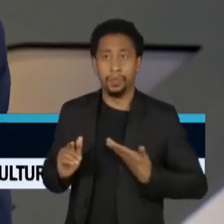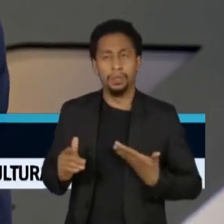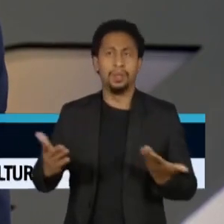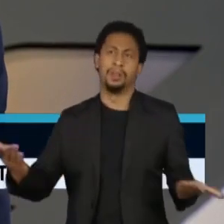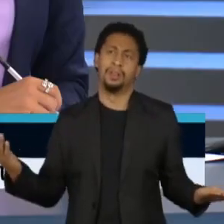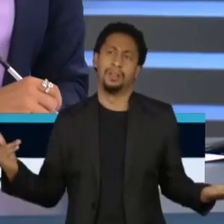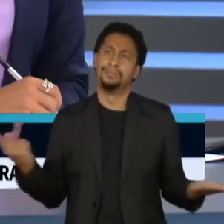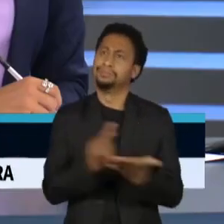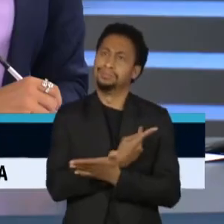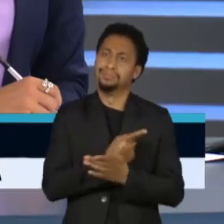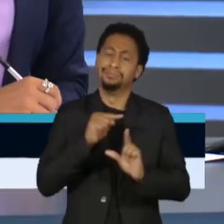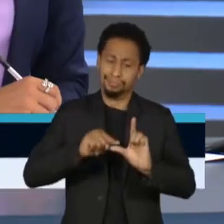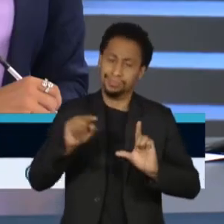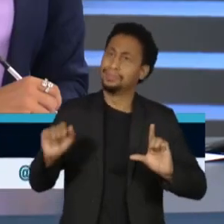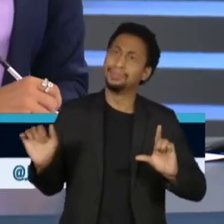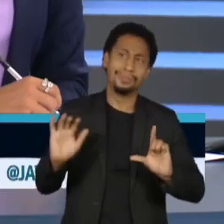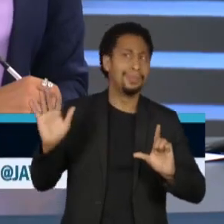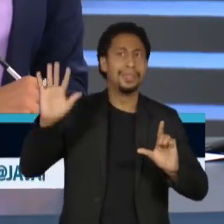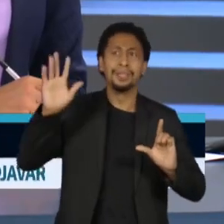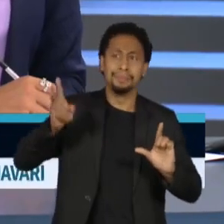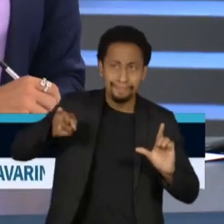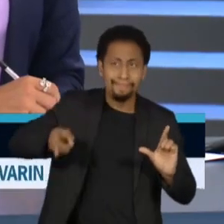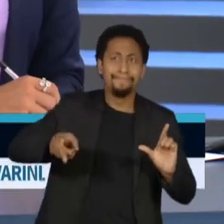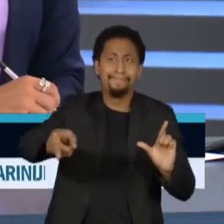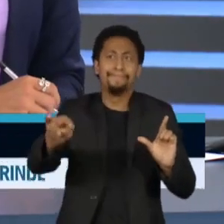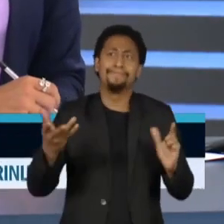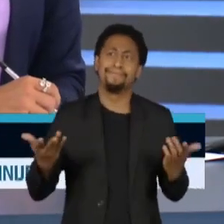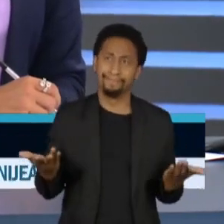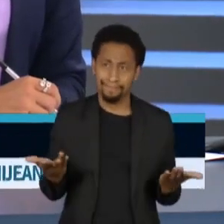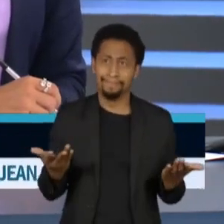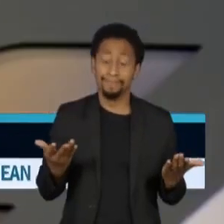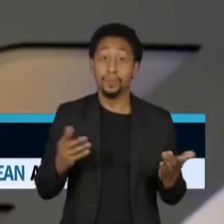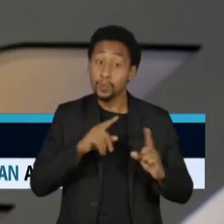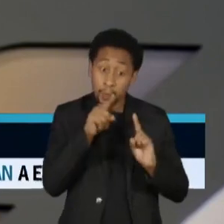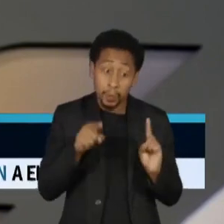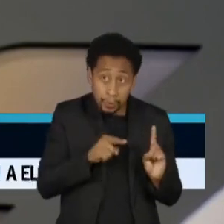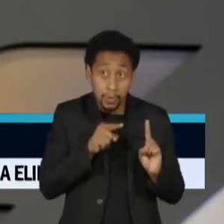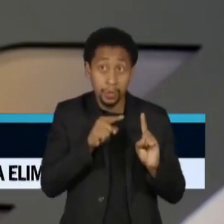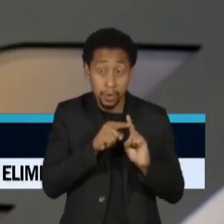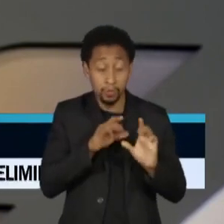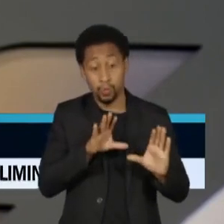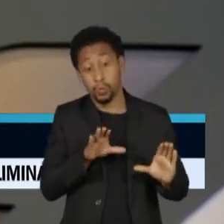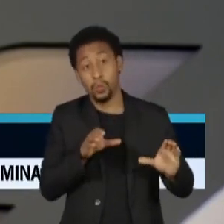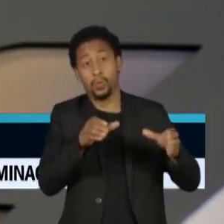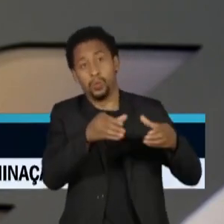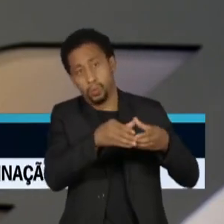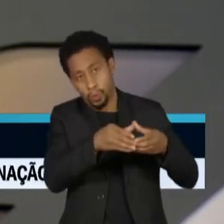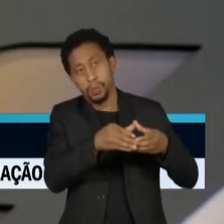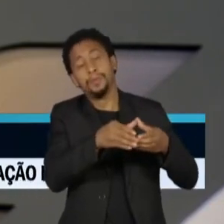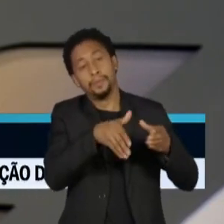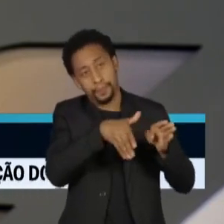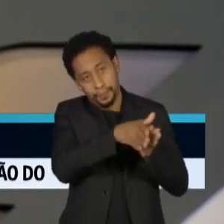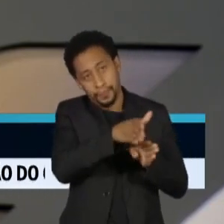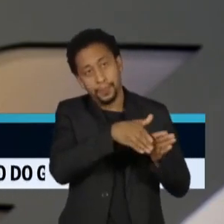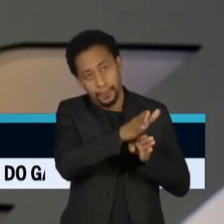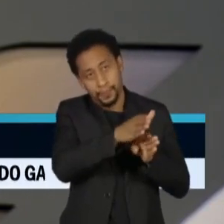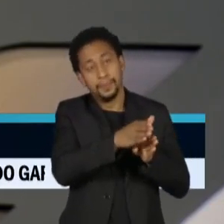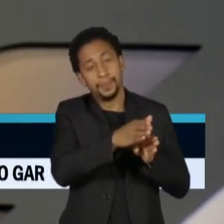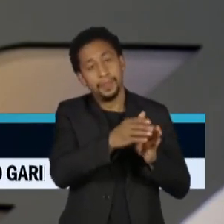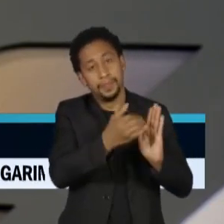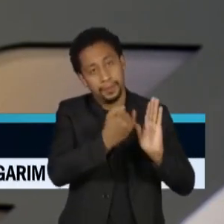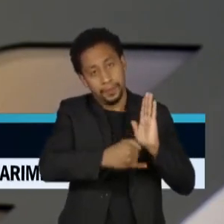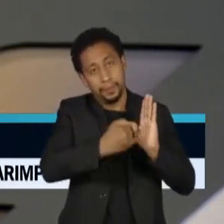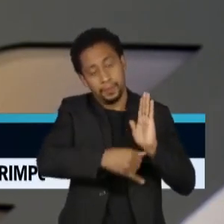inflação vai ser mais alta. Aquela meta estabelecida pelo Conselho Monetário Nacional,